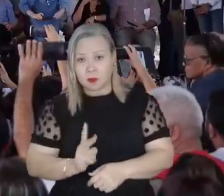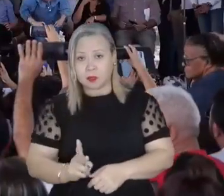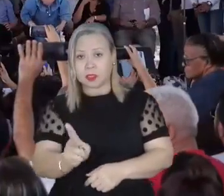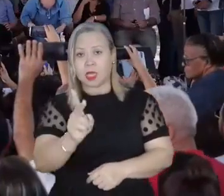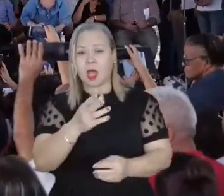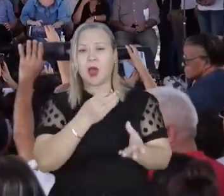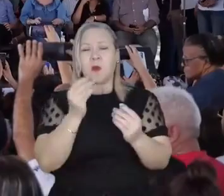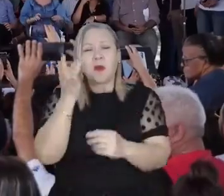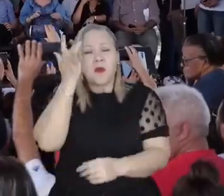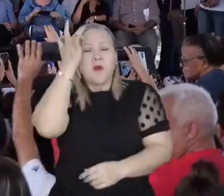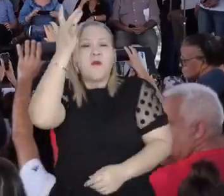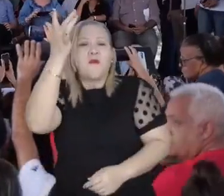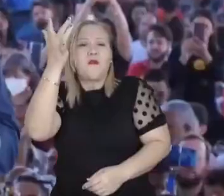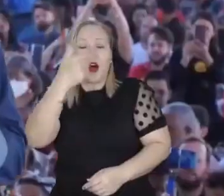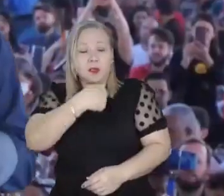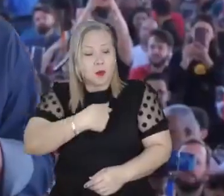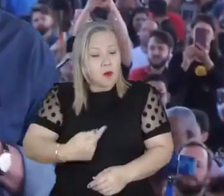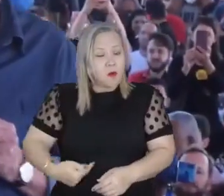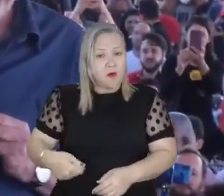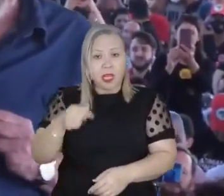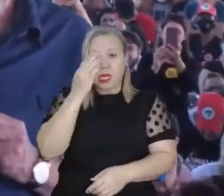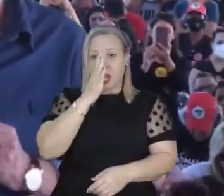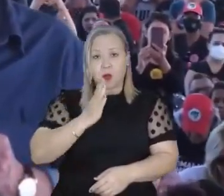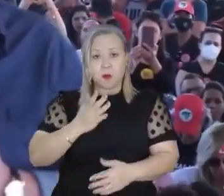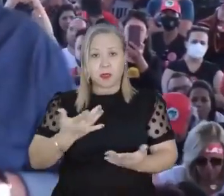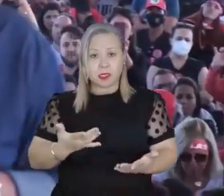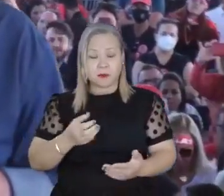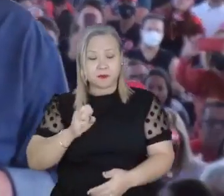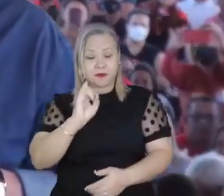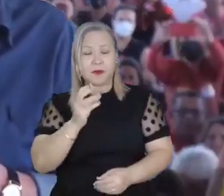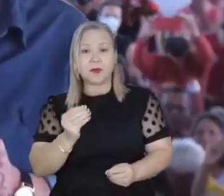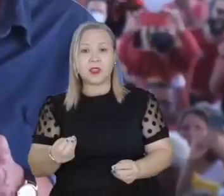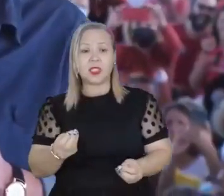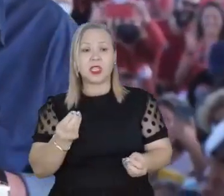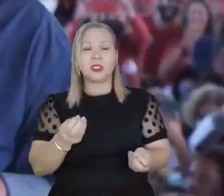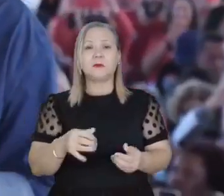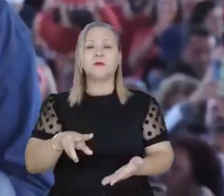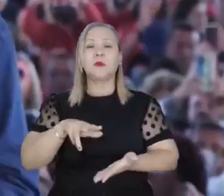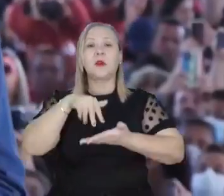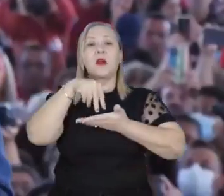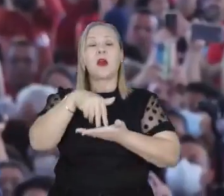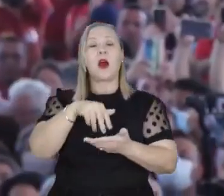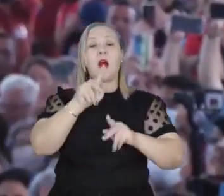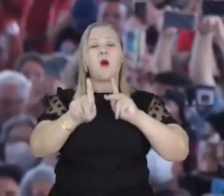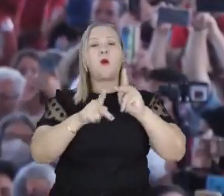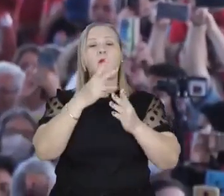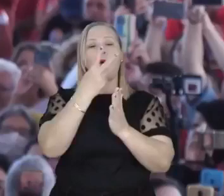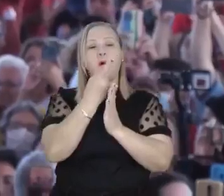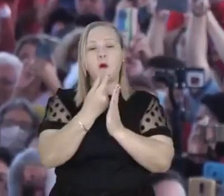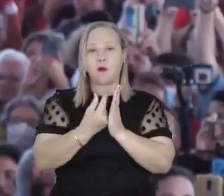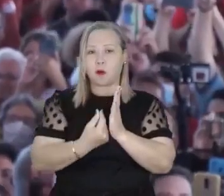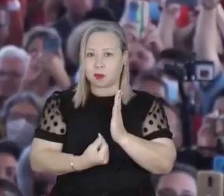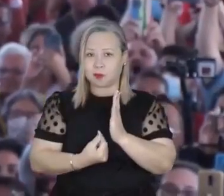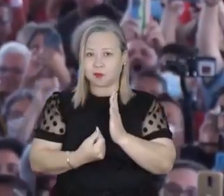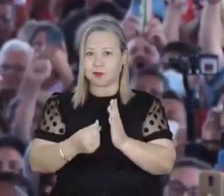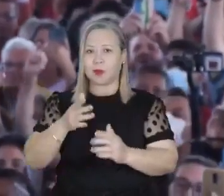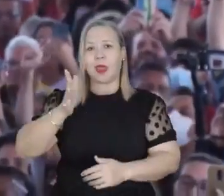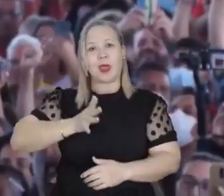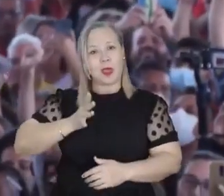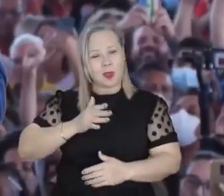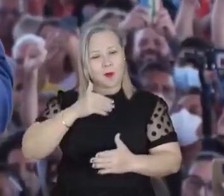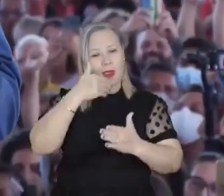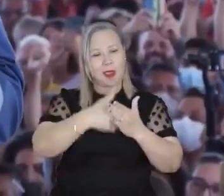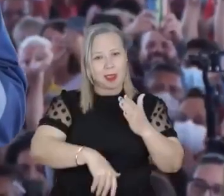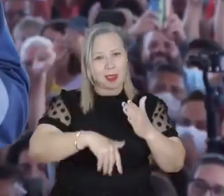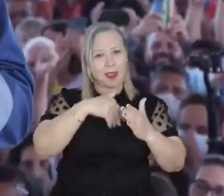Brasil se a gente colocar o povo no orçamento e colocar o rico no imposto de renda. Fica muito